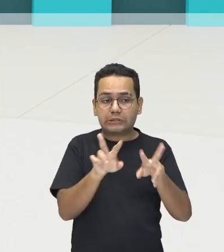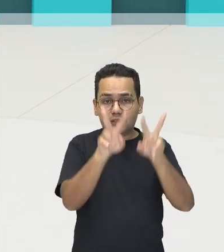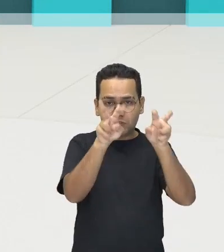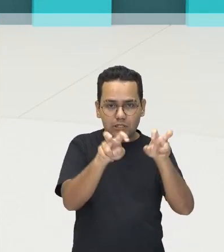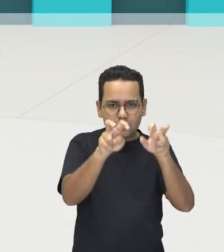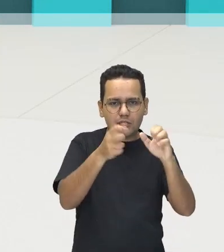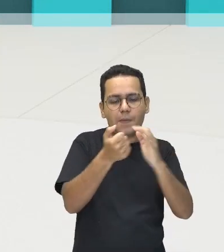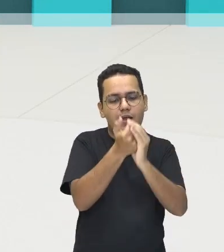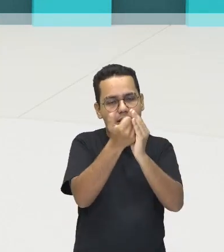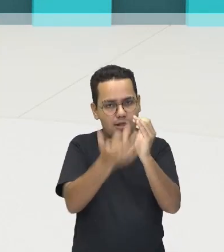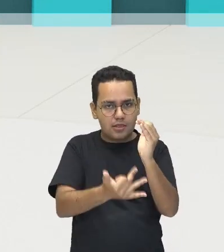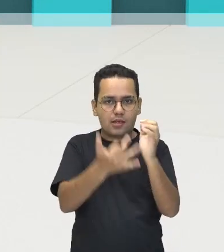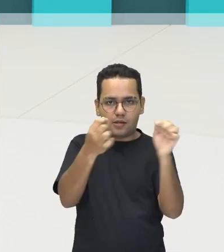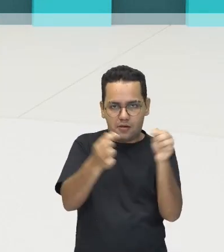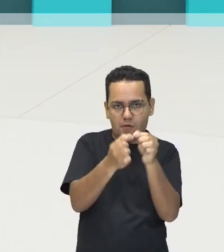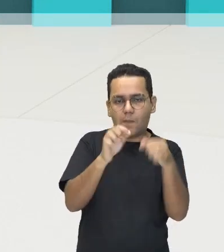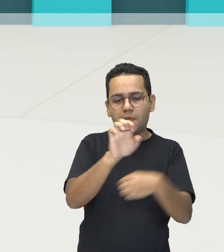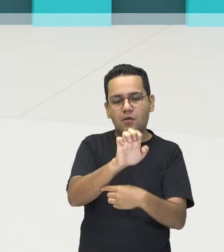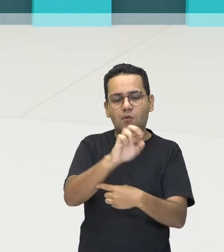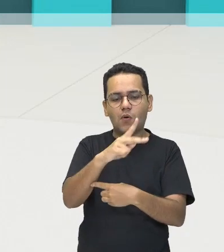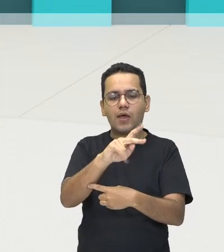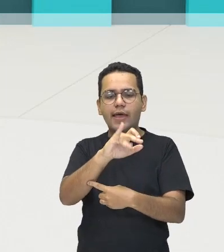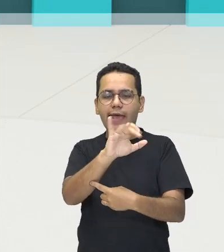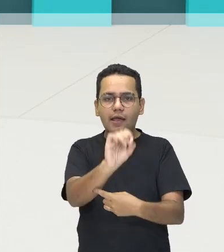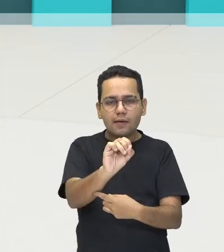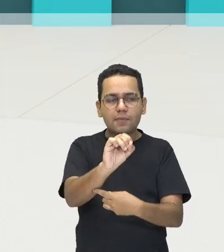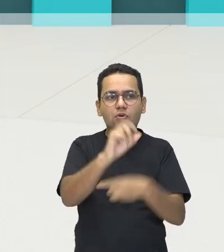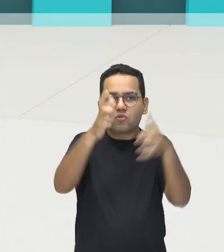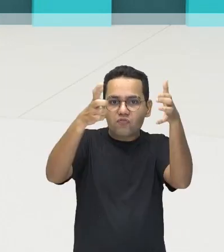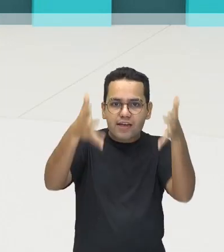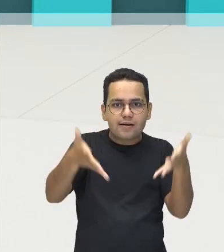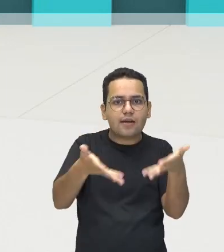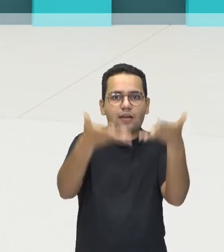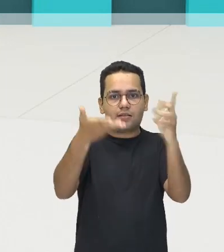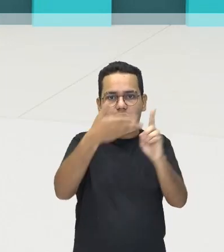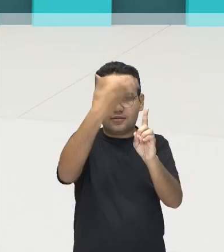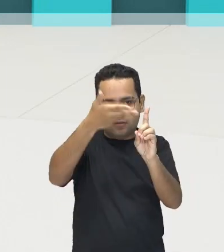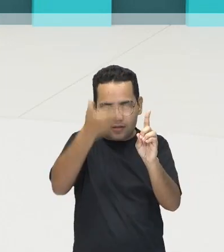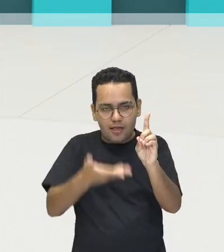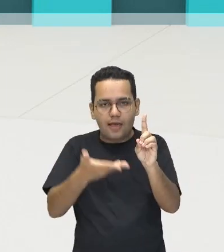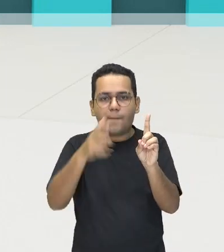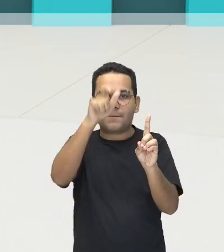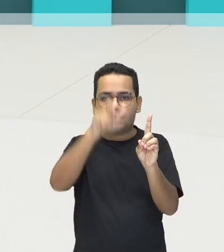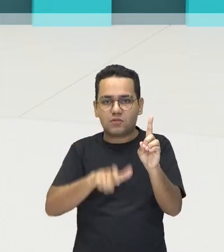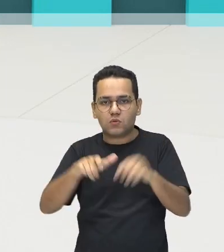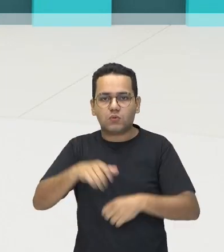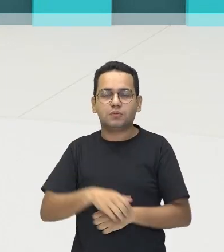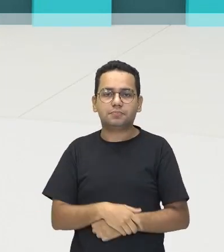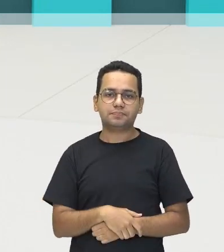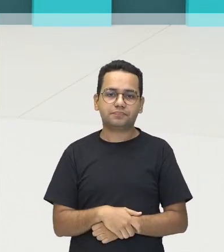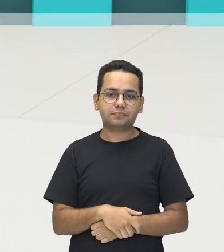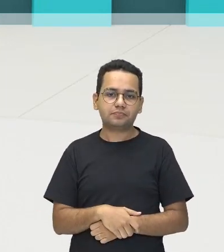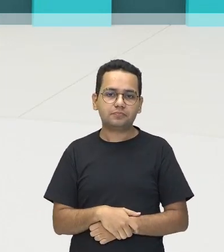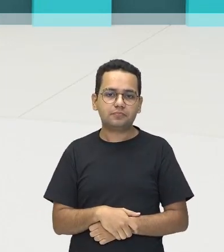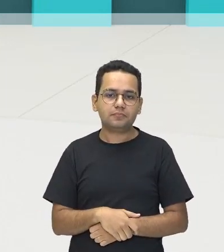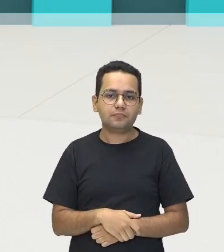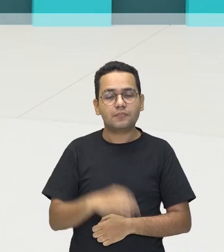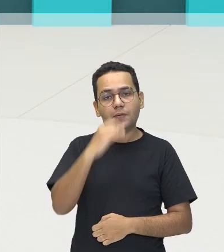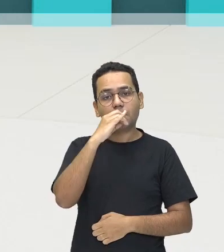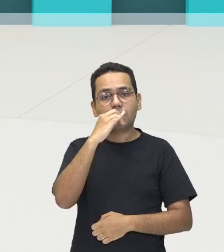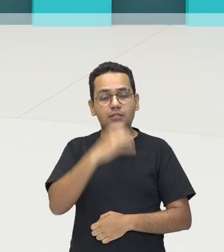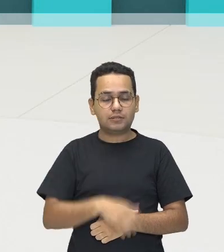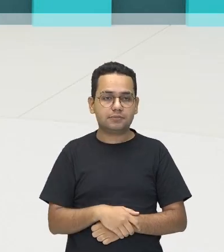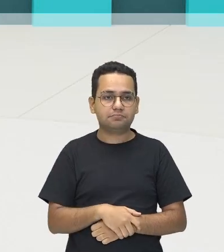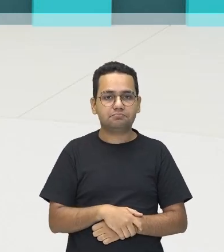gênero épico, já que eu quero engrandecer o homem. Então, o humanismo vai pegar o gênero épico e vai dizer assim, olha, agora eu vou me